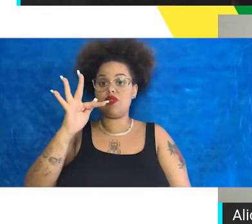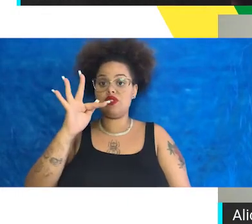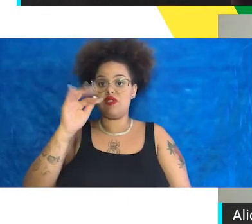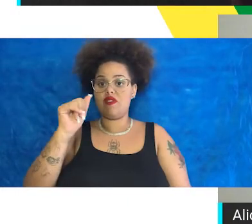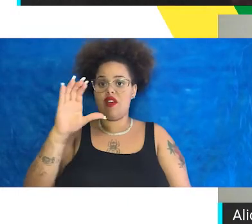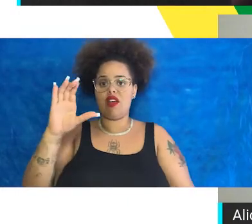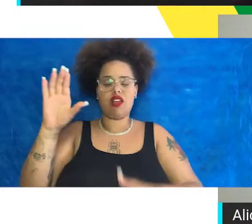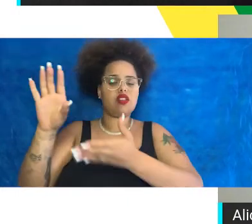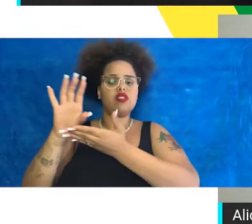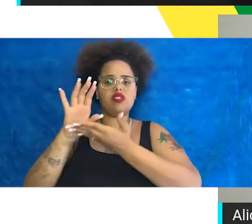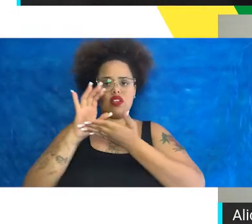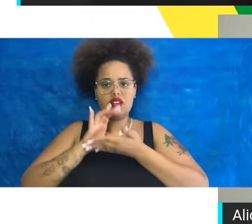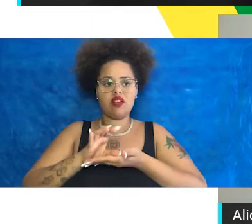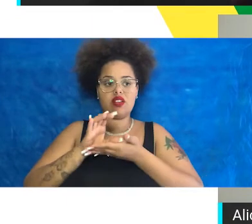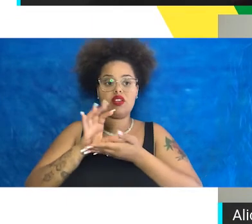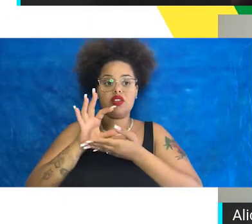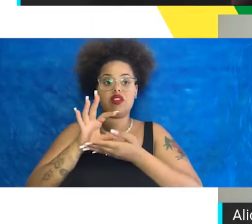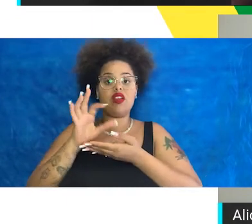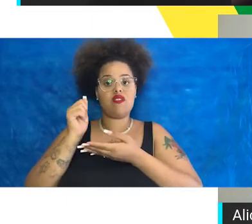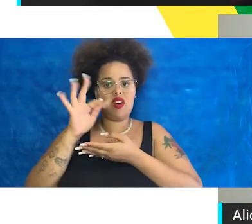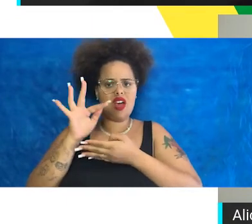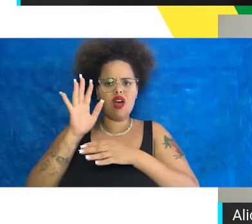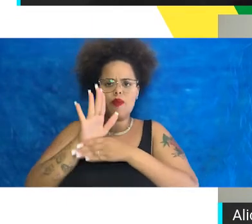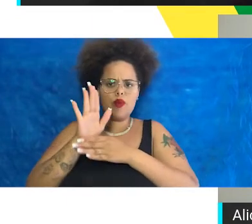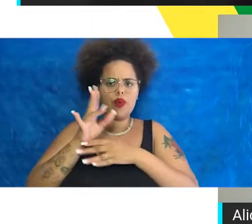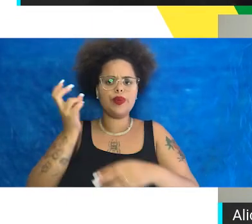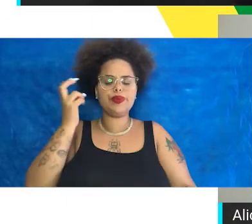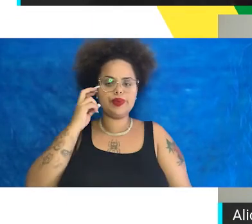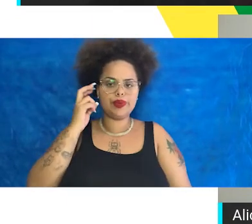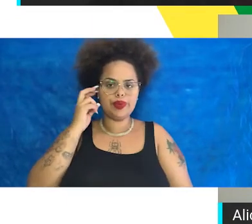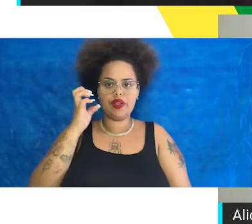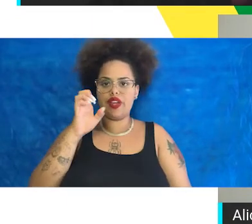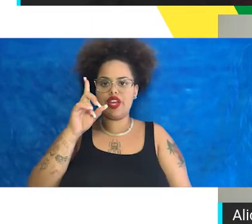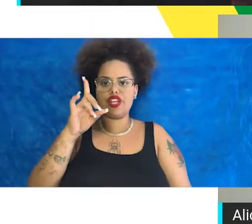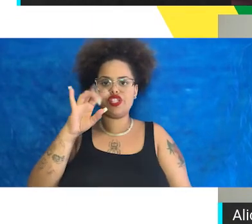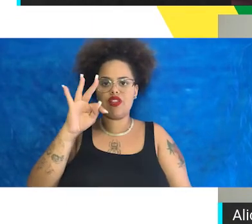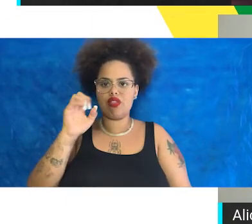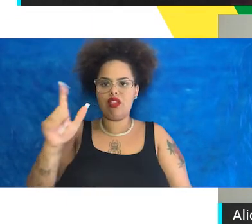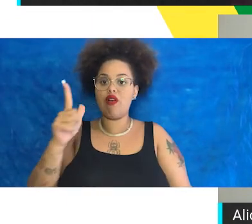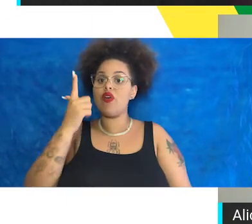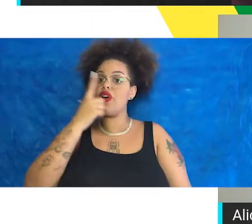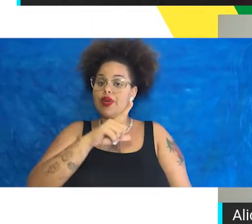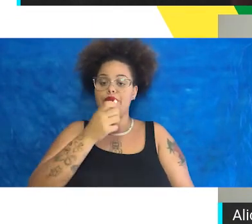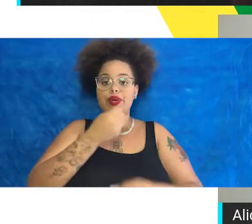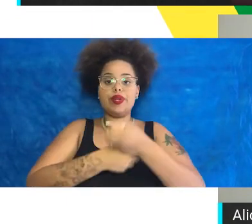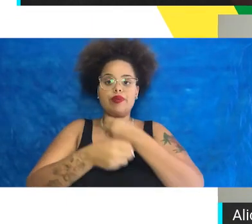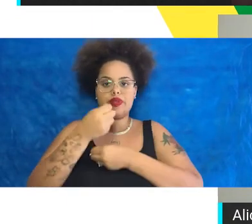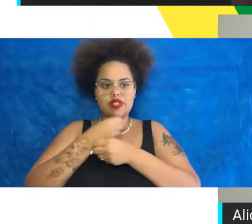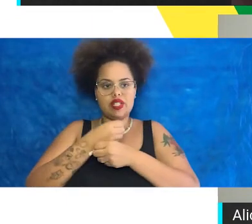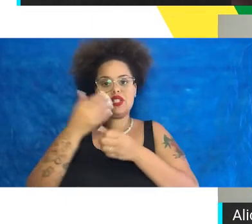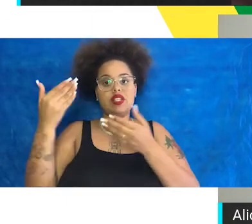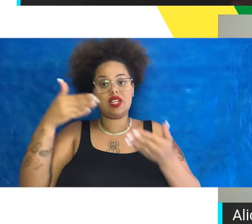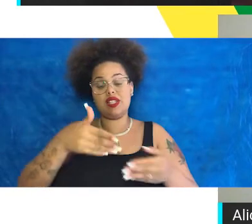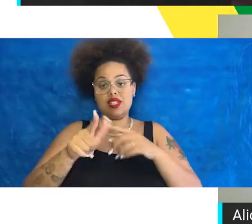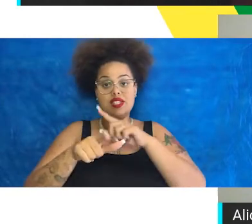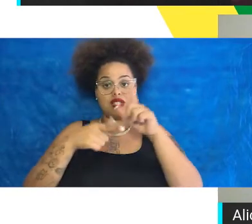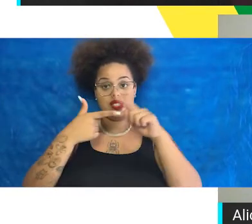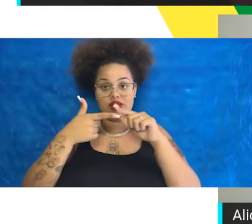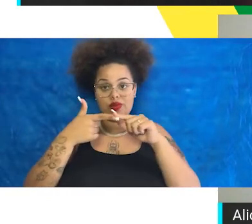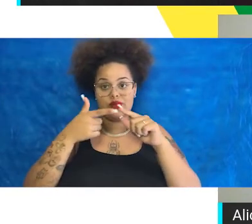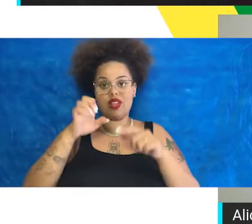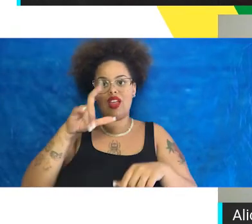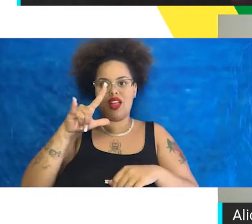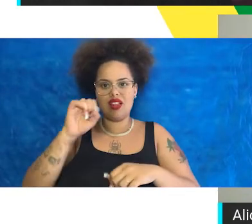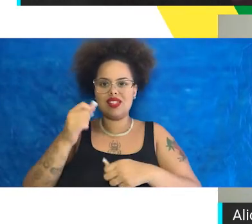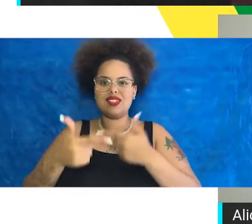FAC, do Fundo de Apoio à Cultura, do edital que a gente ganhou ano passado, para trazer essa segunda edição do Elas com